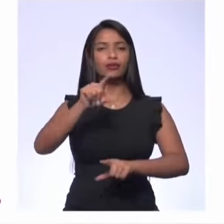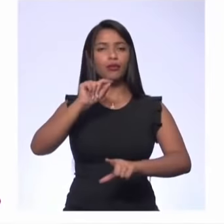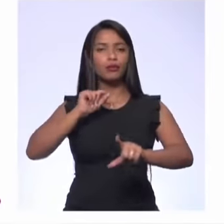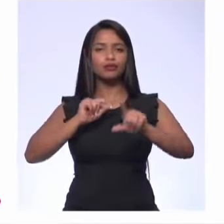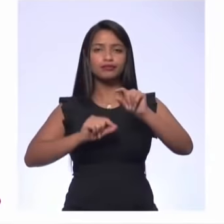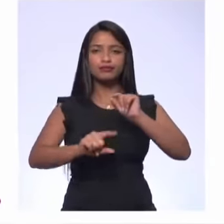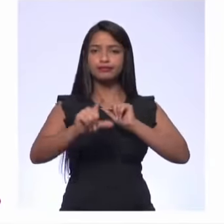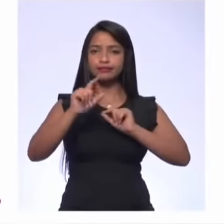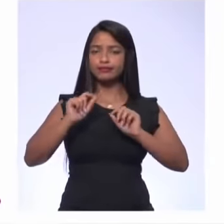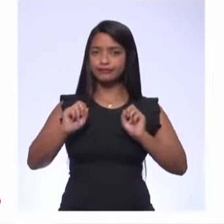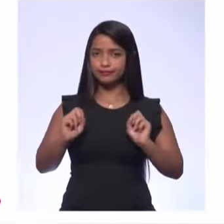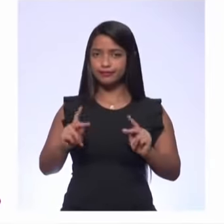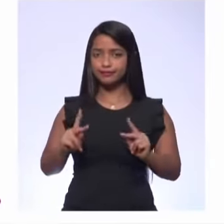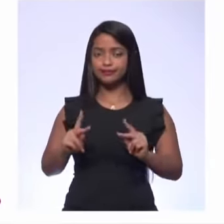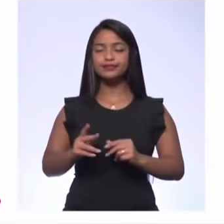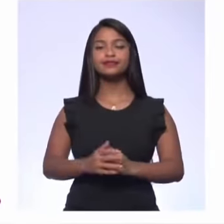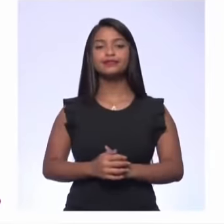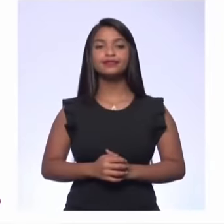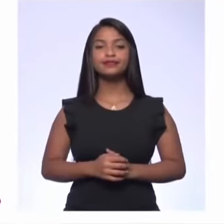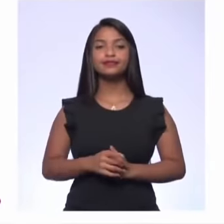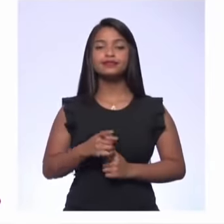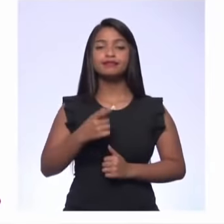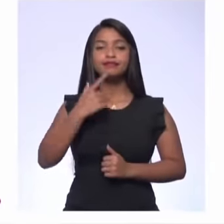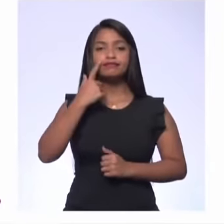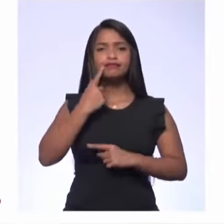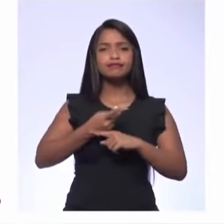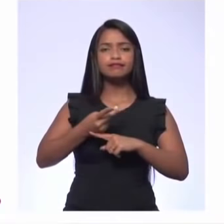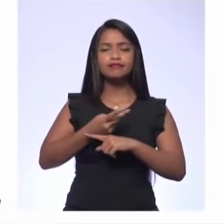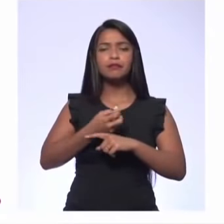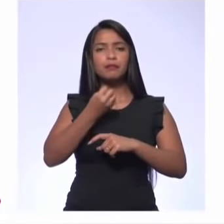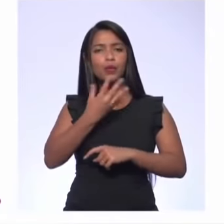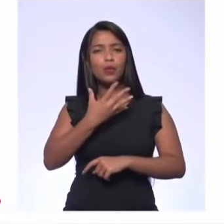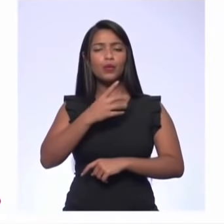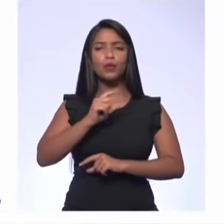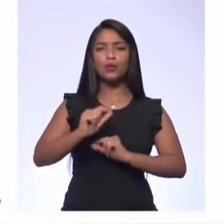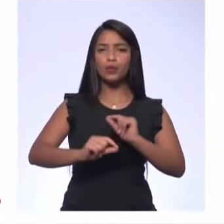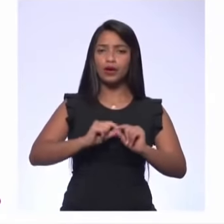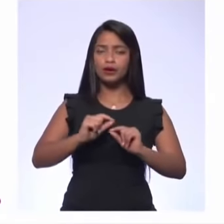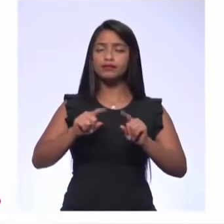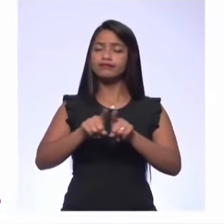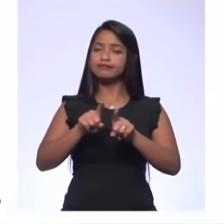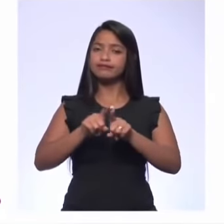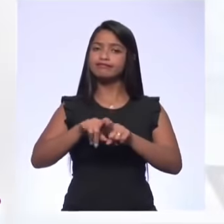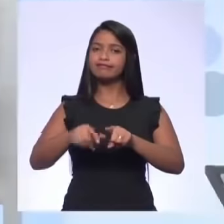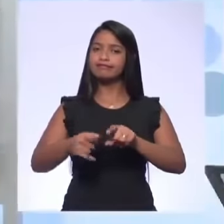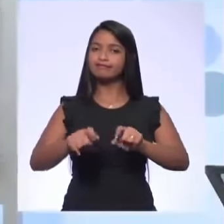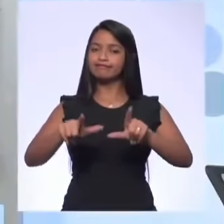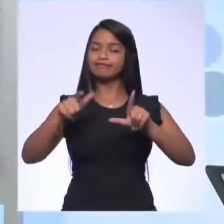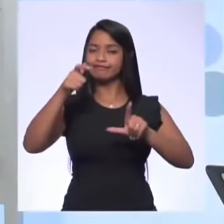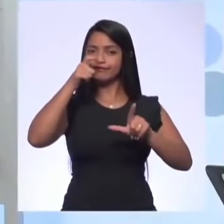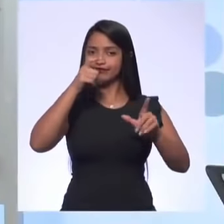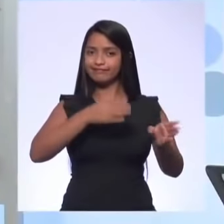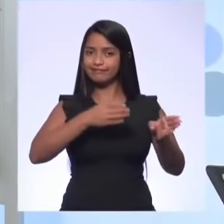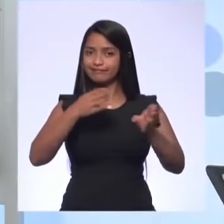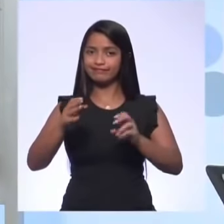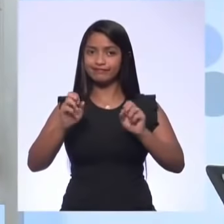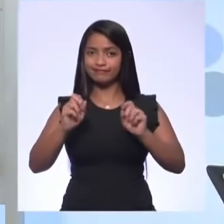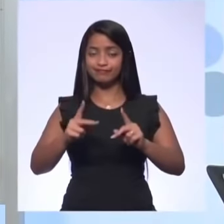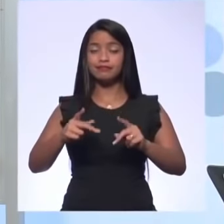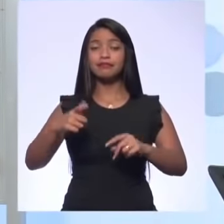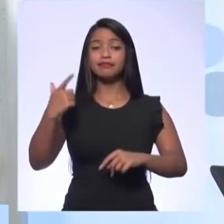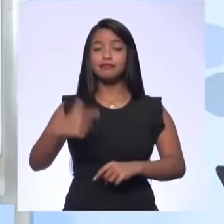tá? E veja o que é bom e prestigie o Inova, tá certo? E no finalzinho da aula, nós temos